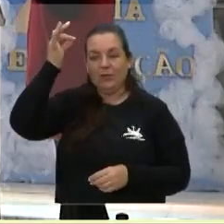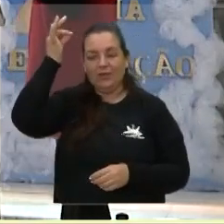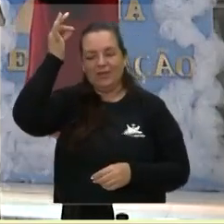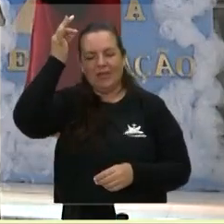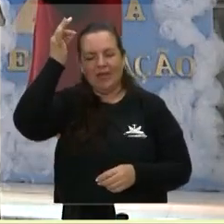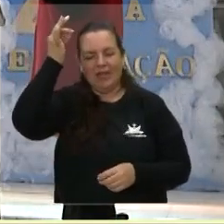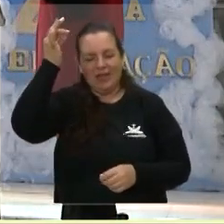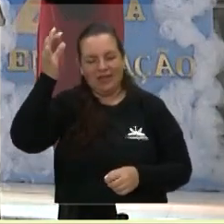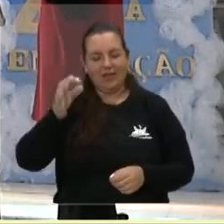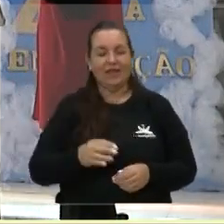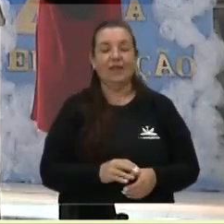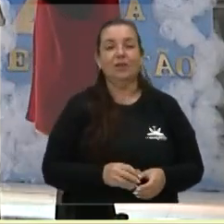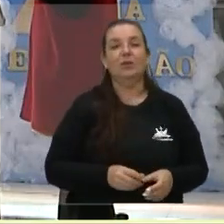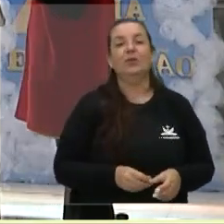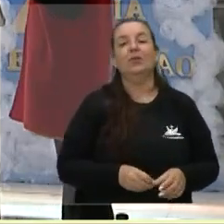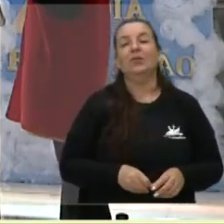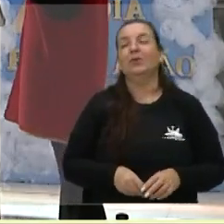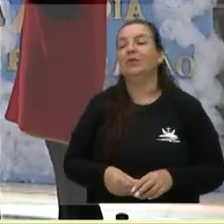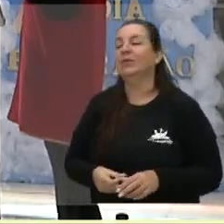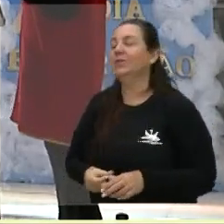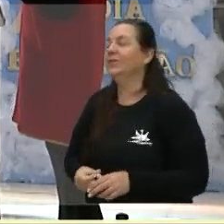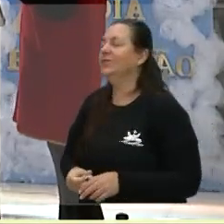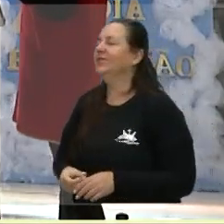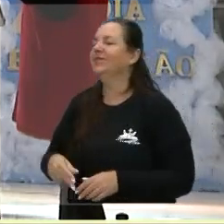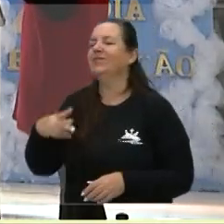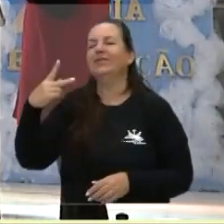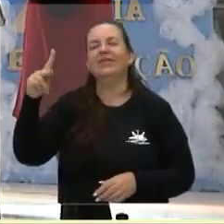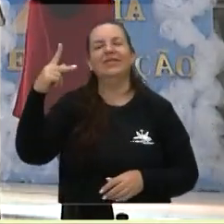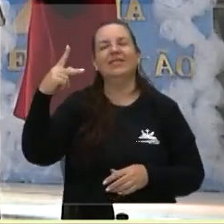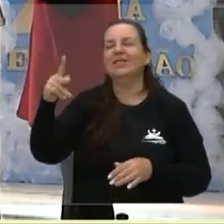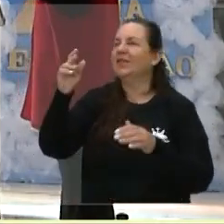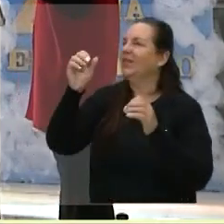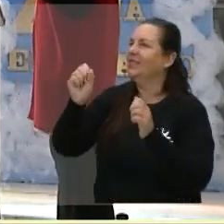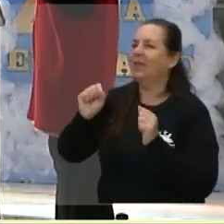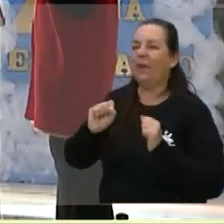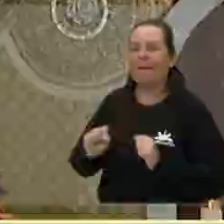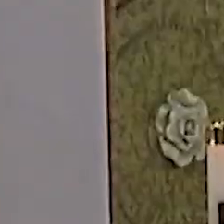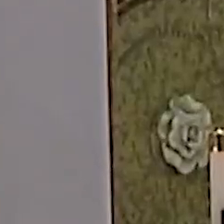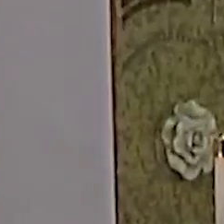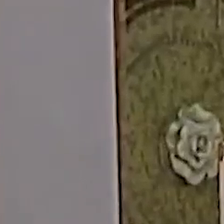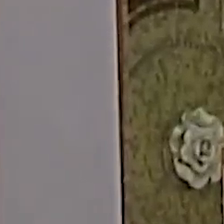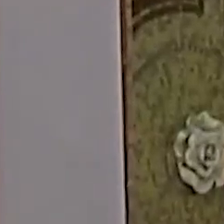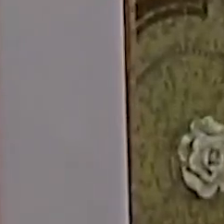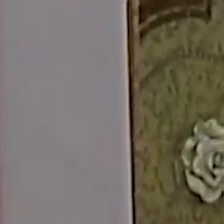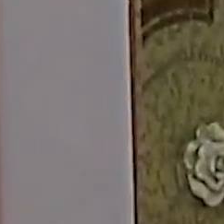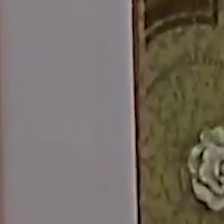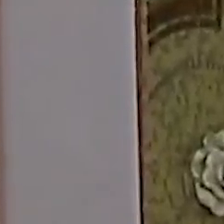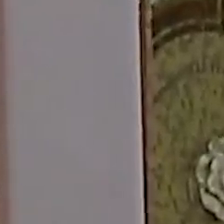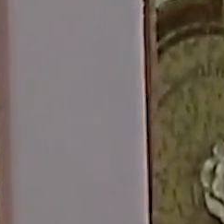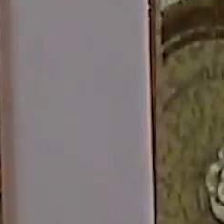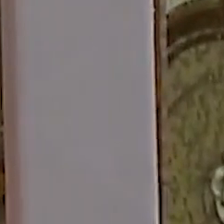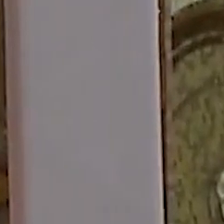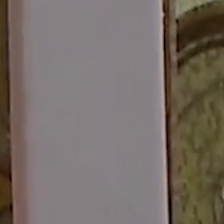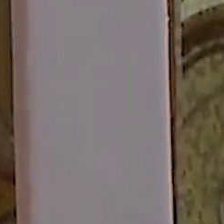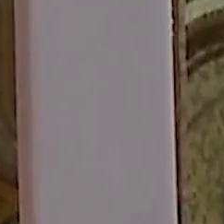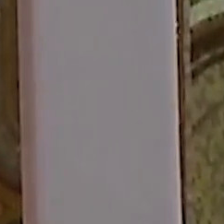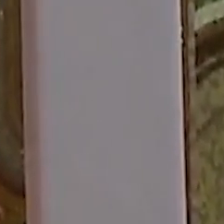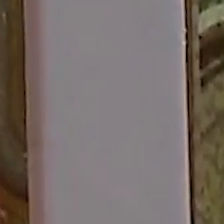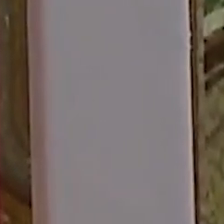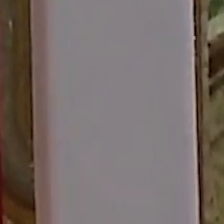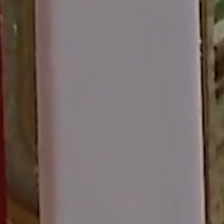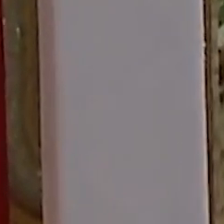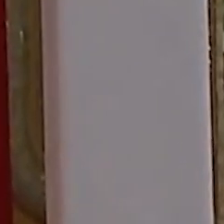Espírito Santo, com teu poder, com teu poder, vem sobre nós, Senhor,